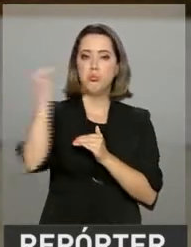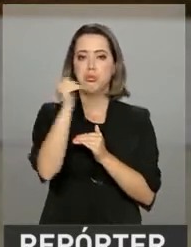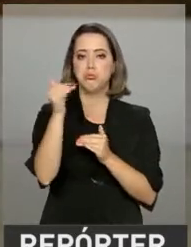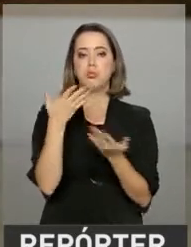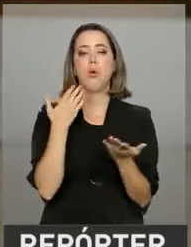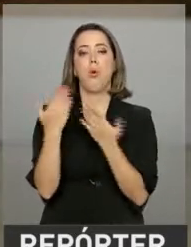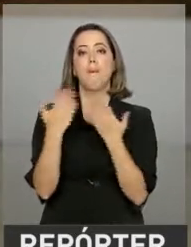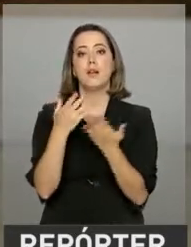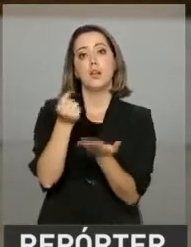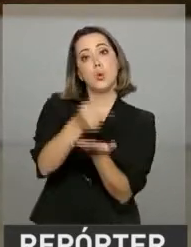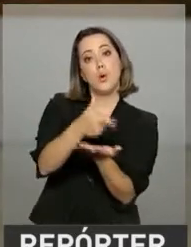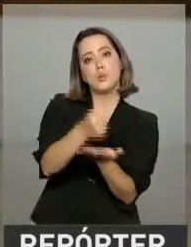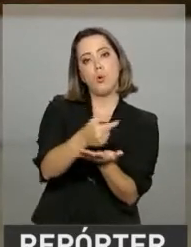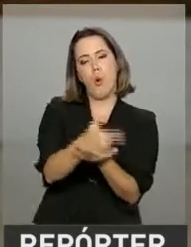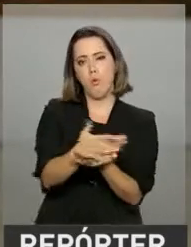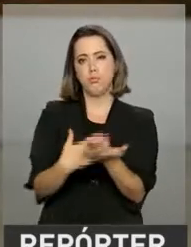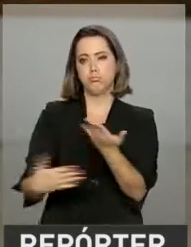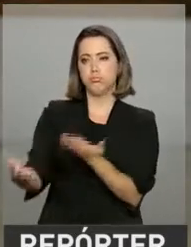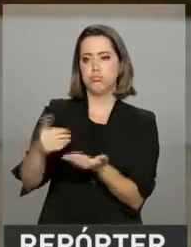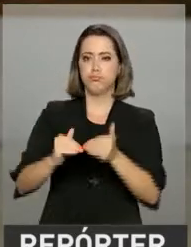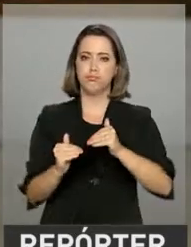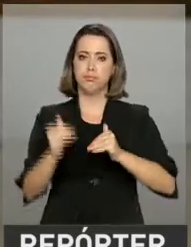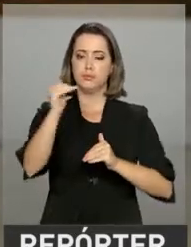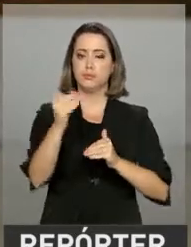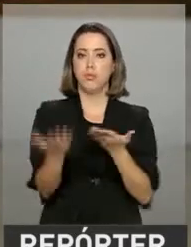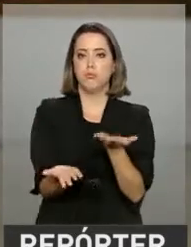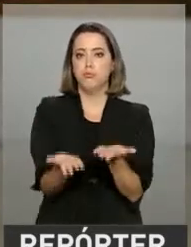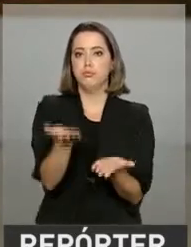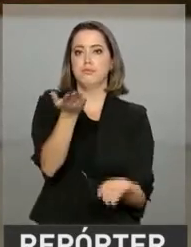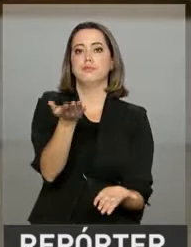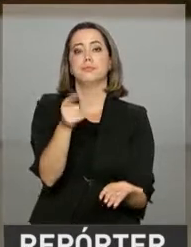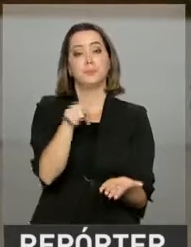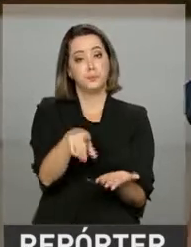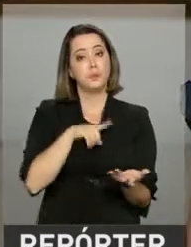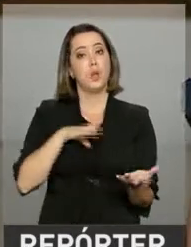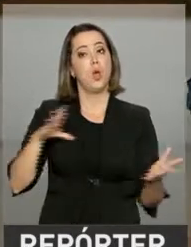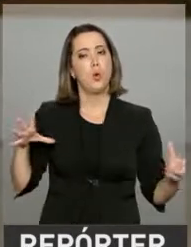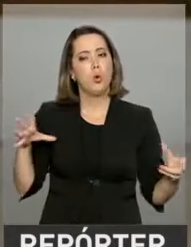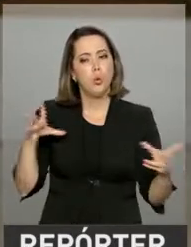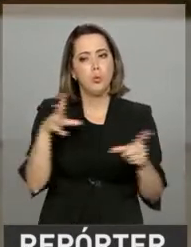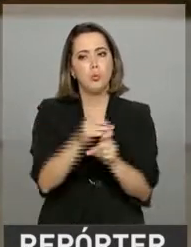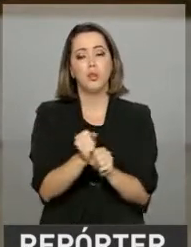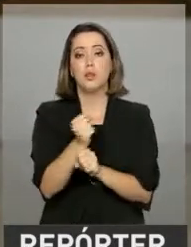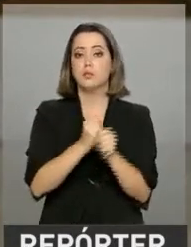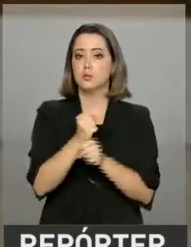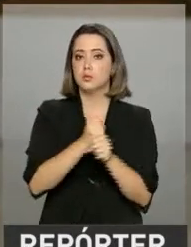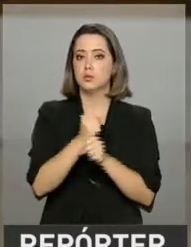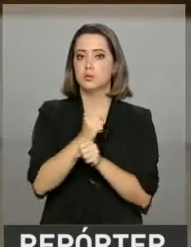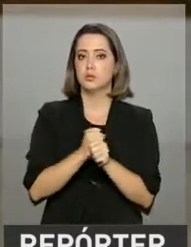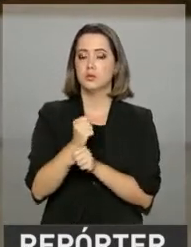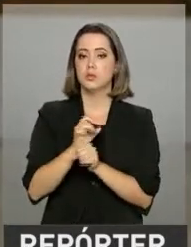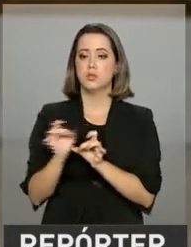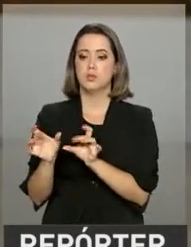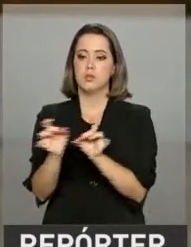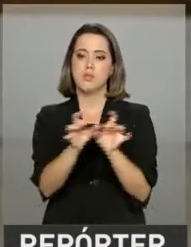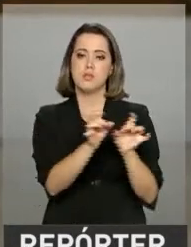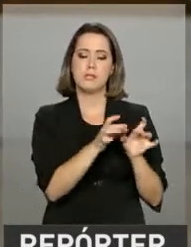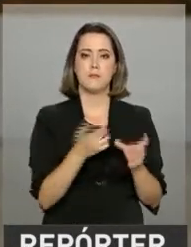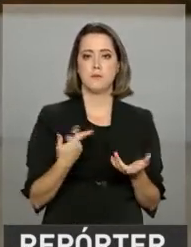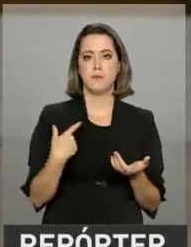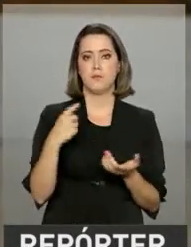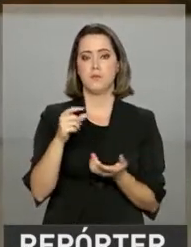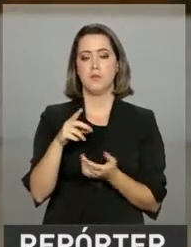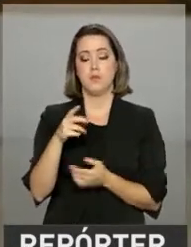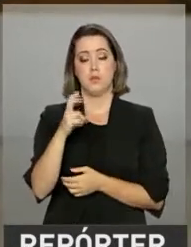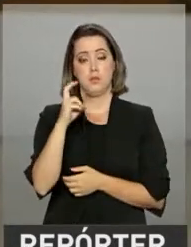às importações gerando esse saldo positivo para o país já no acumulado do ano roberto as exportações são um pouco mais de 55